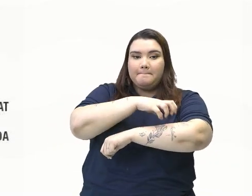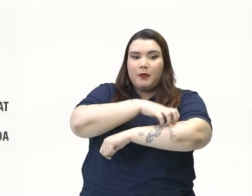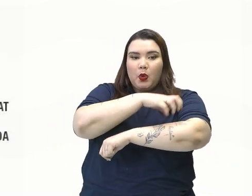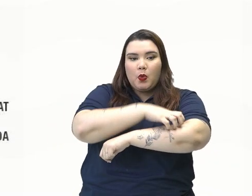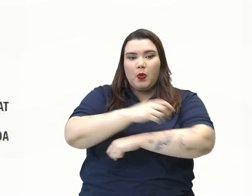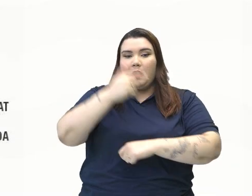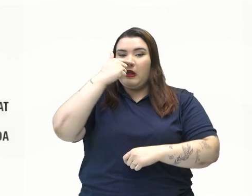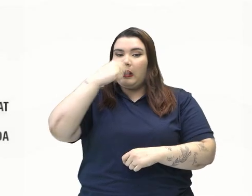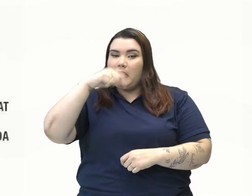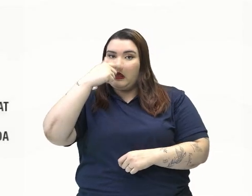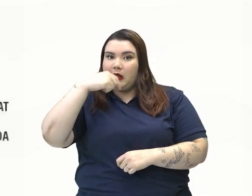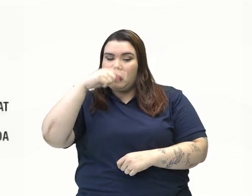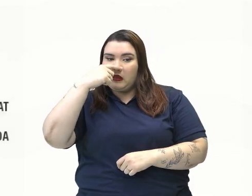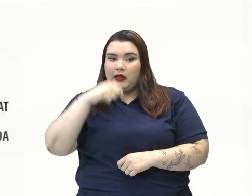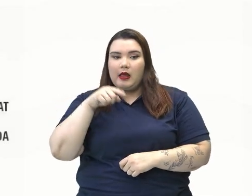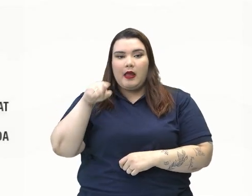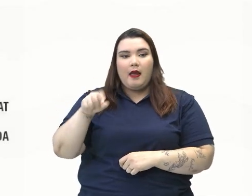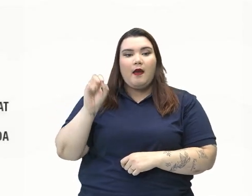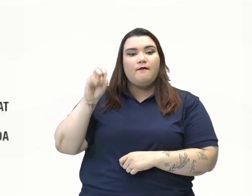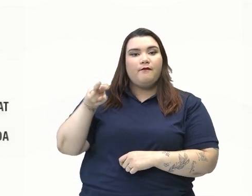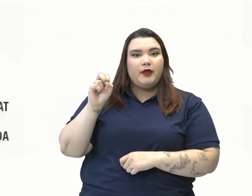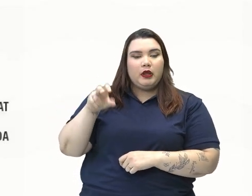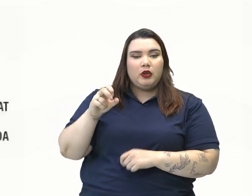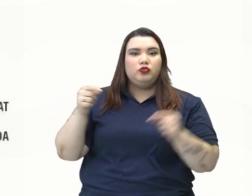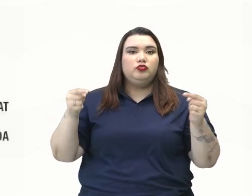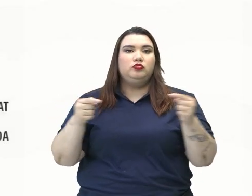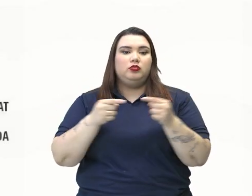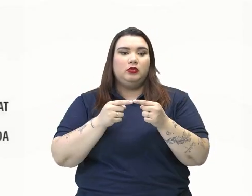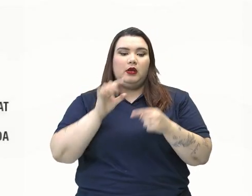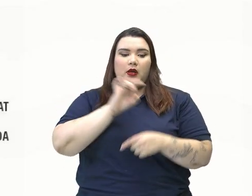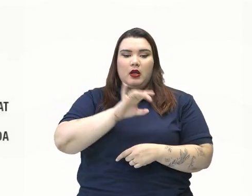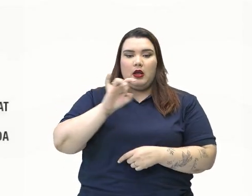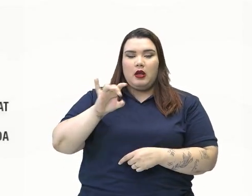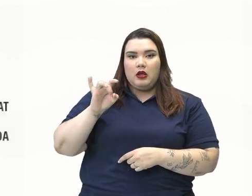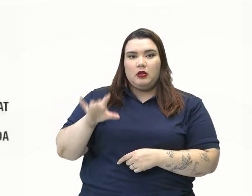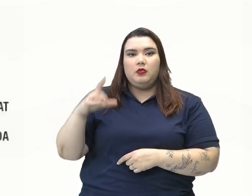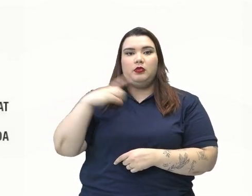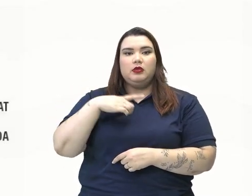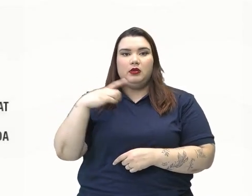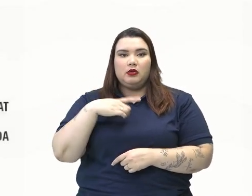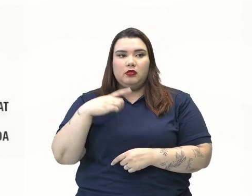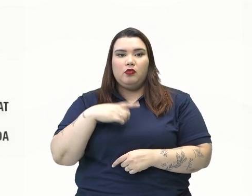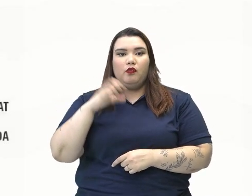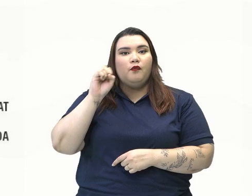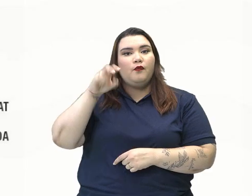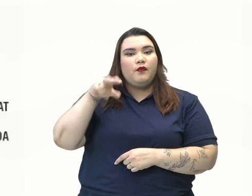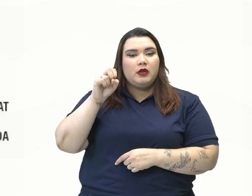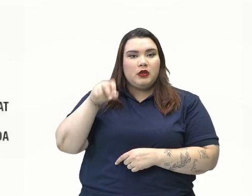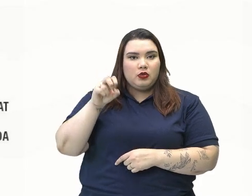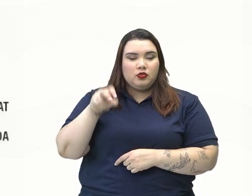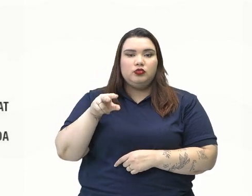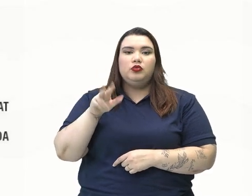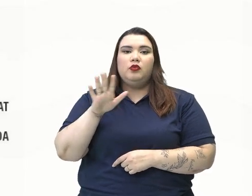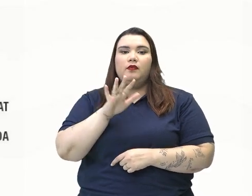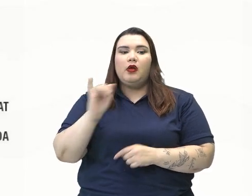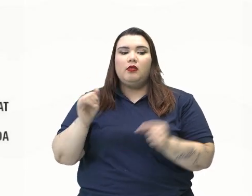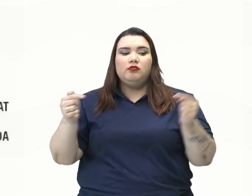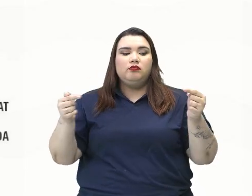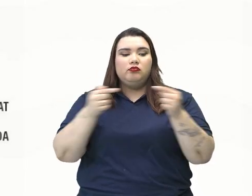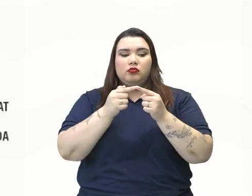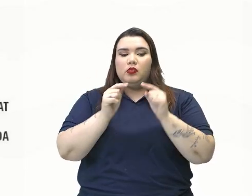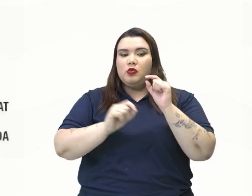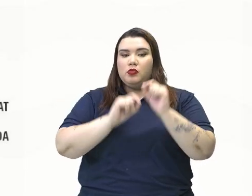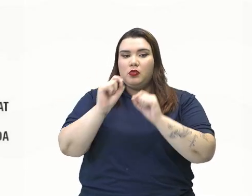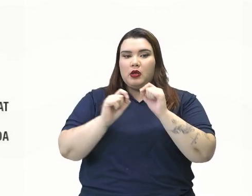são causados por vírus, tá? Cada um deles aí vai ter um vírus que vai ser o